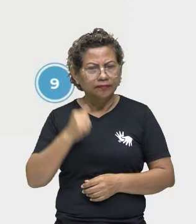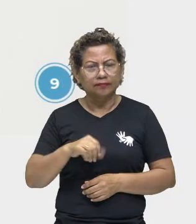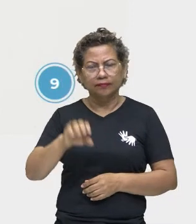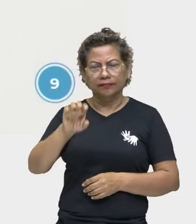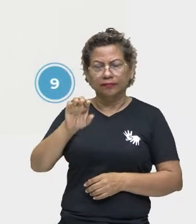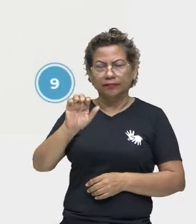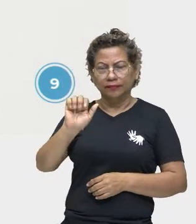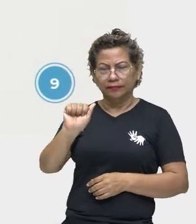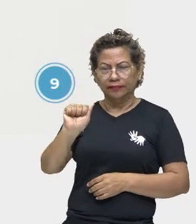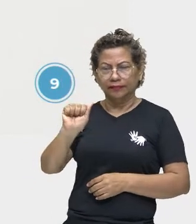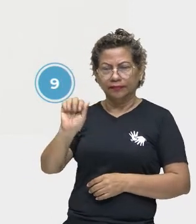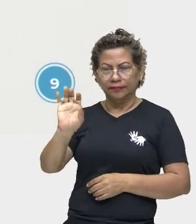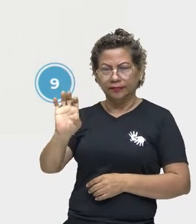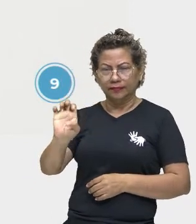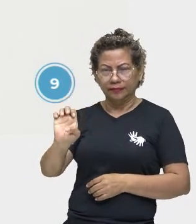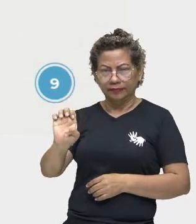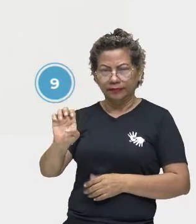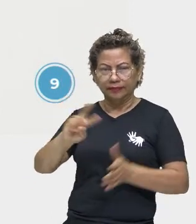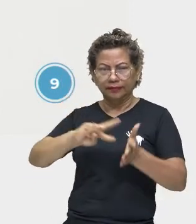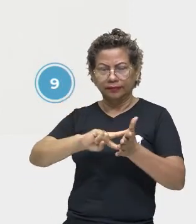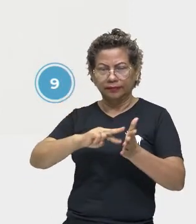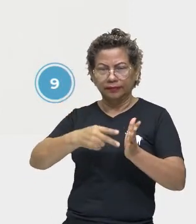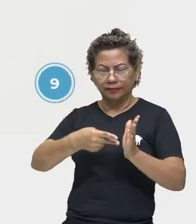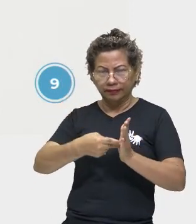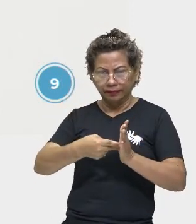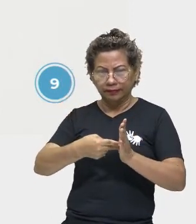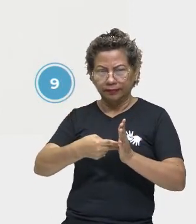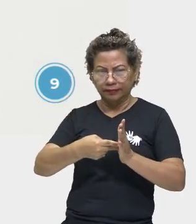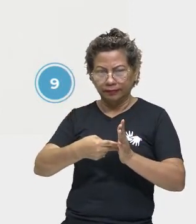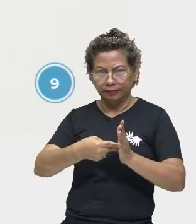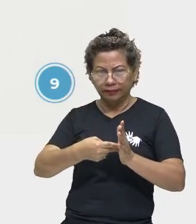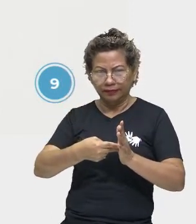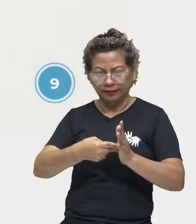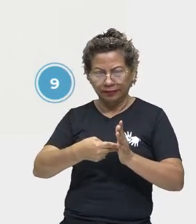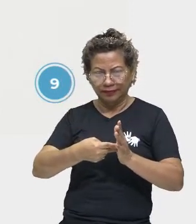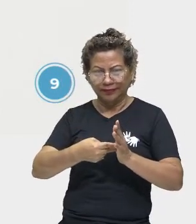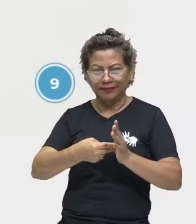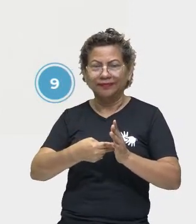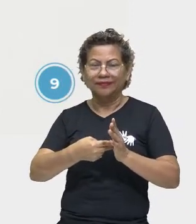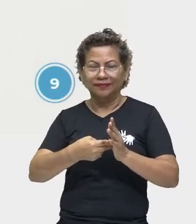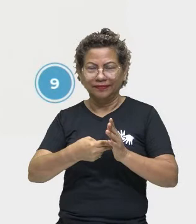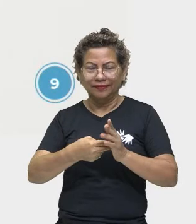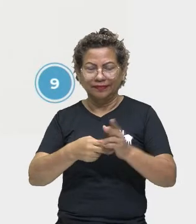Ângulo externo. Então você divide 360,